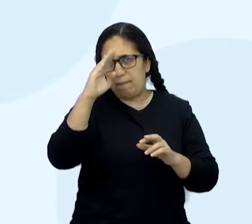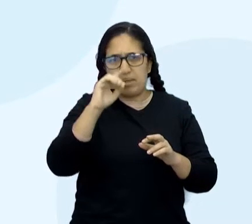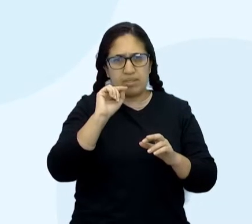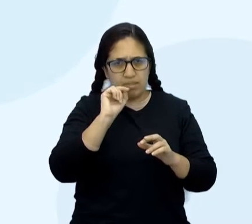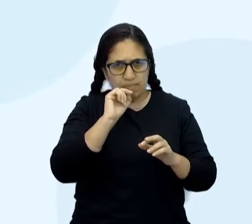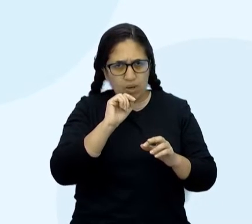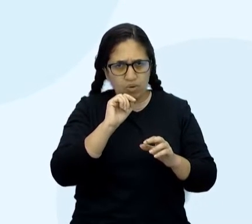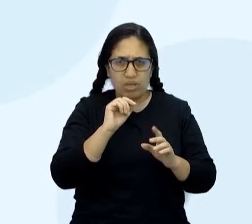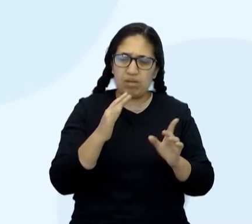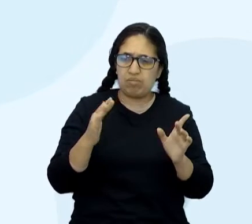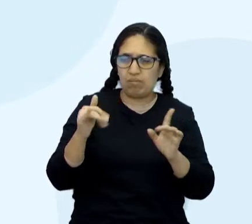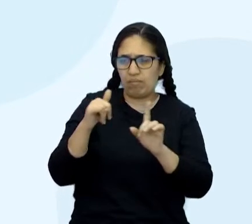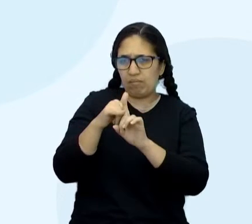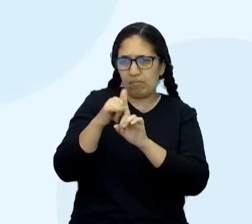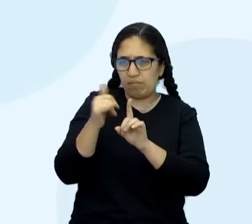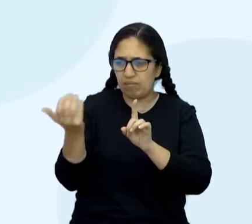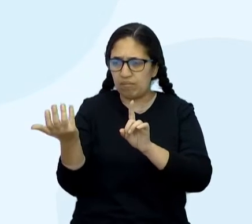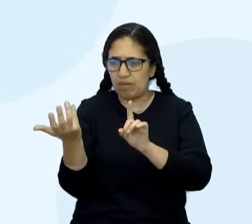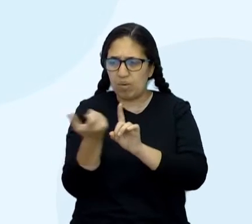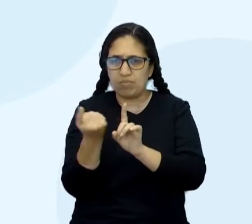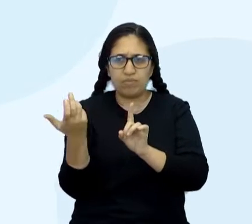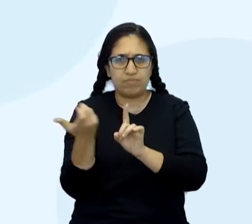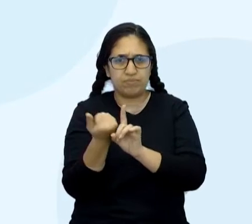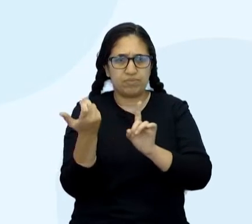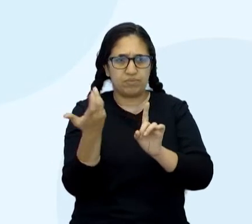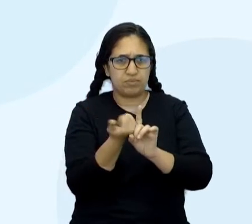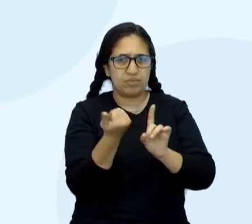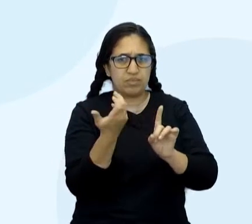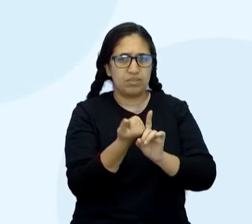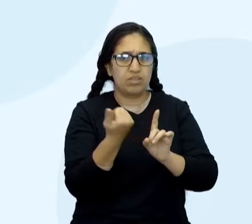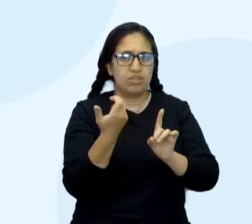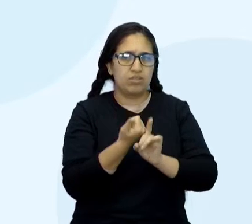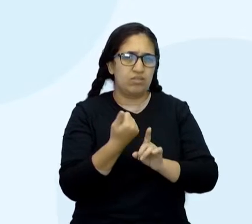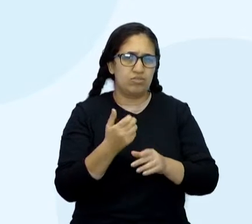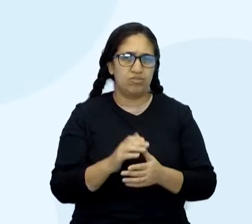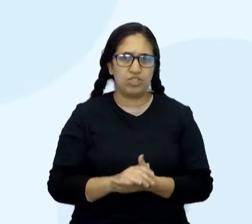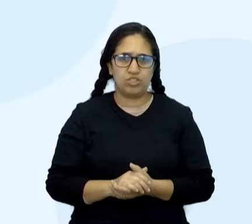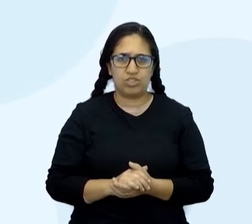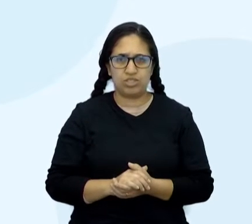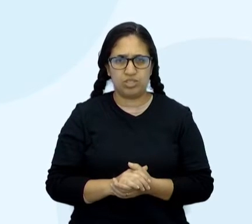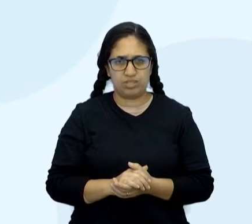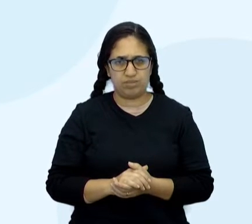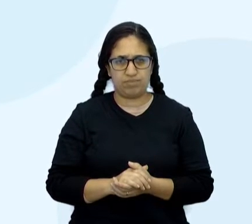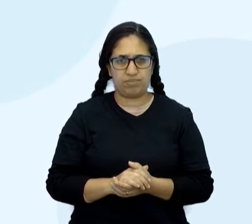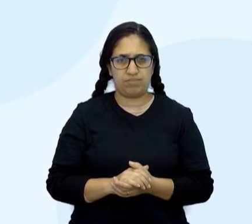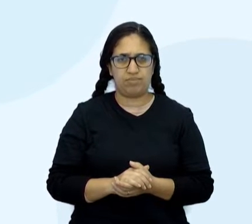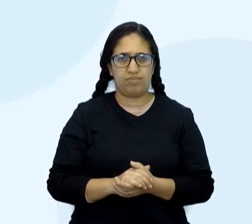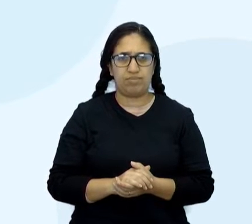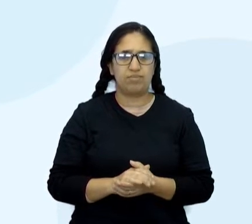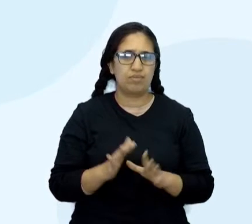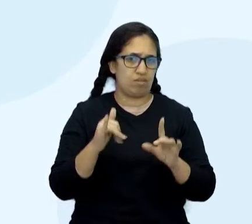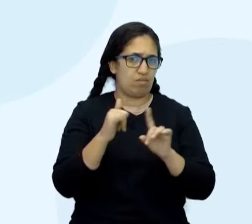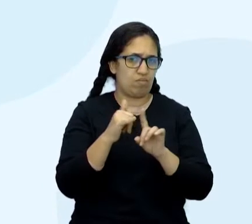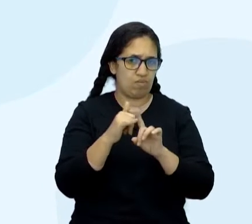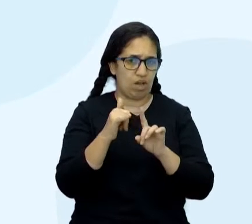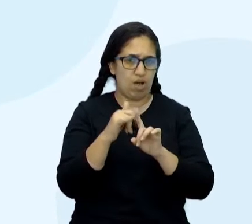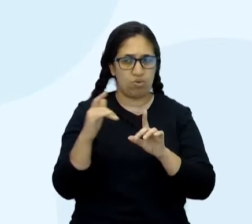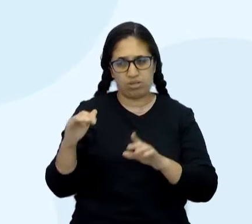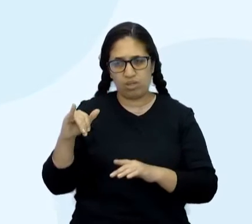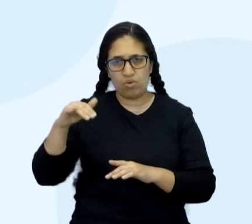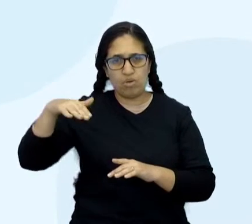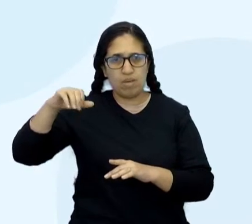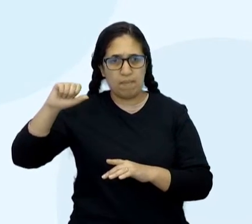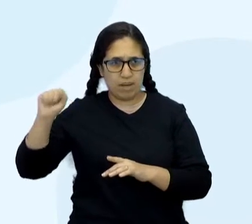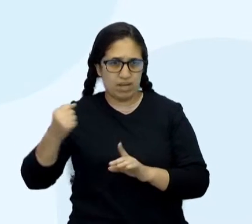que os ímãs, eles atraem os metais ferrosos, aquilo que tem ferro, tá? Os ímãs,